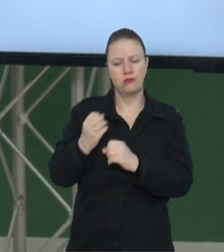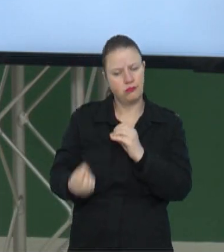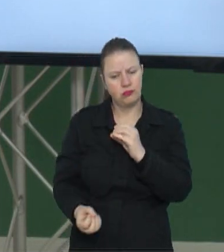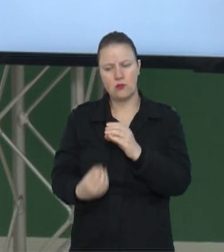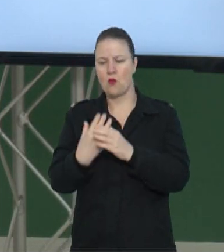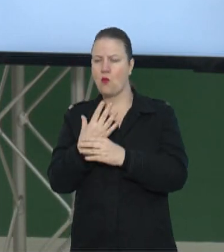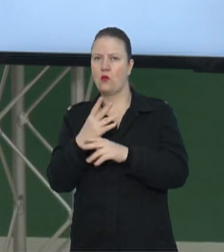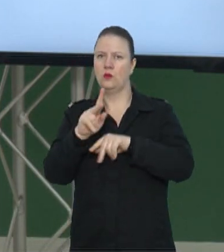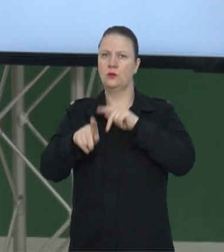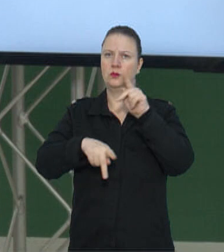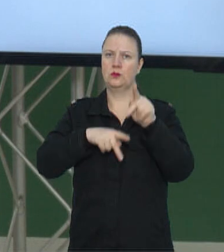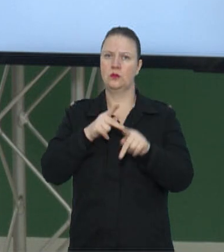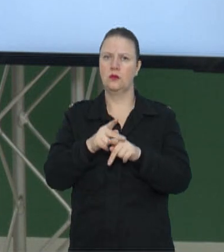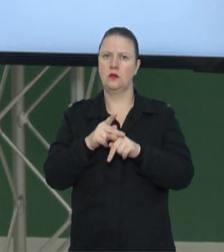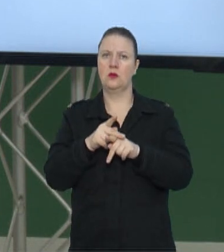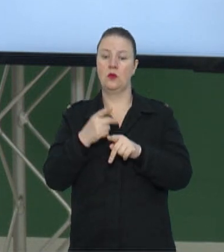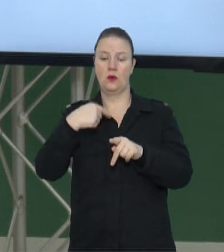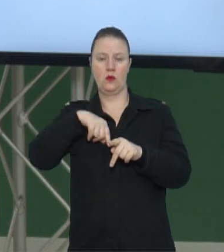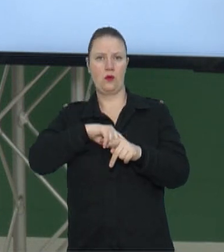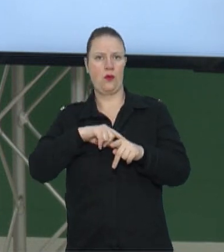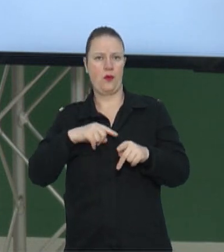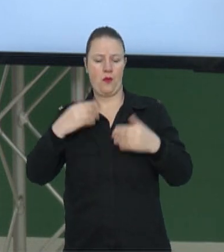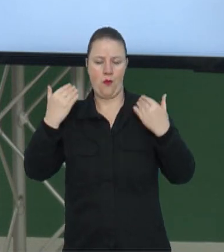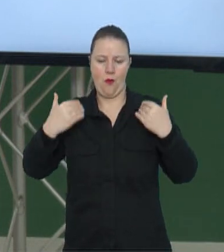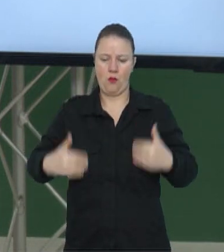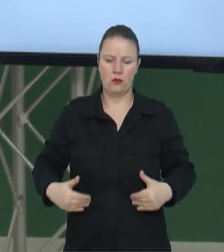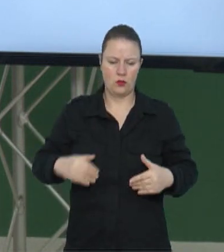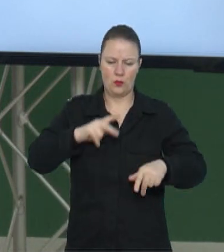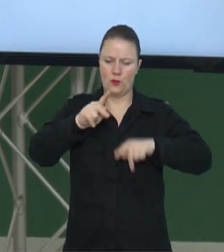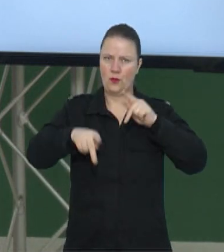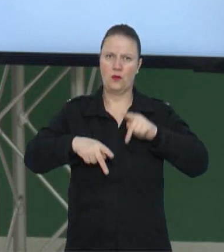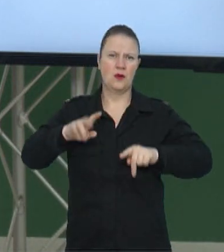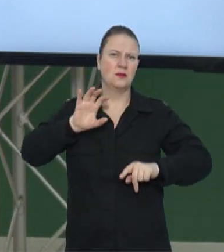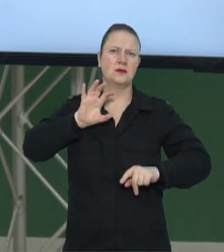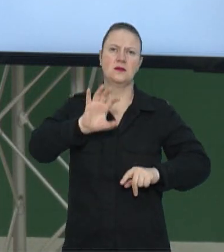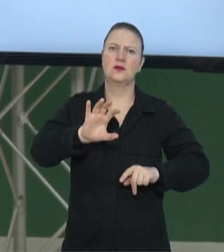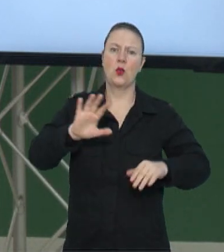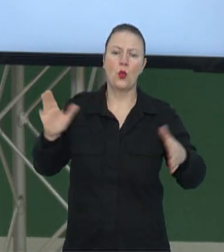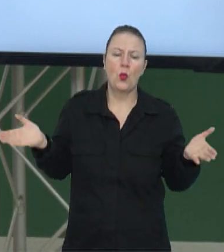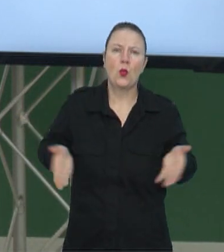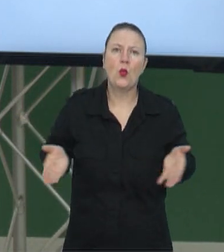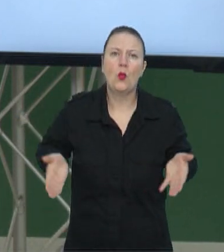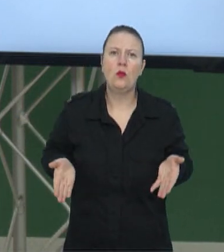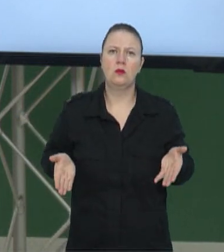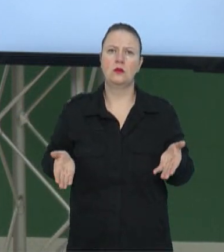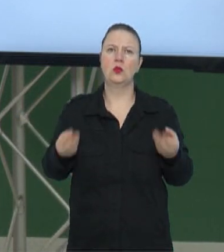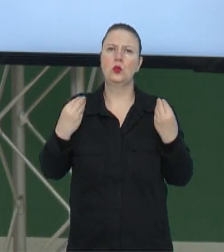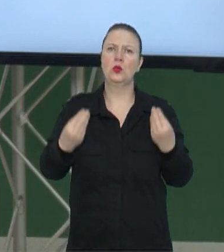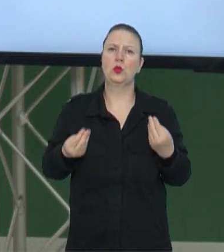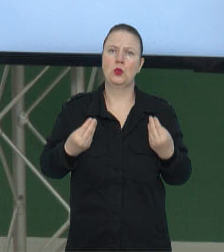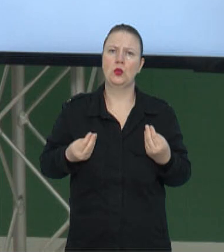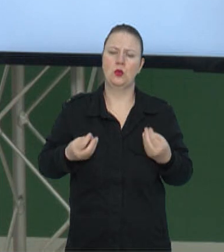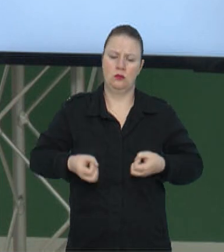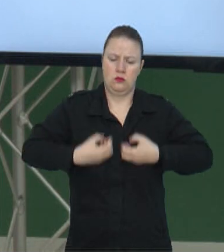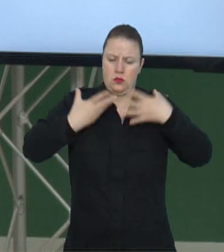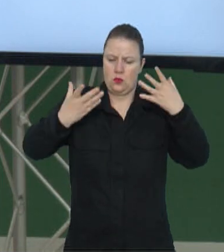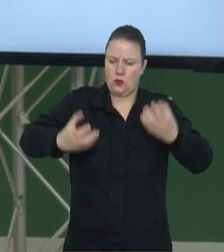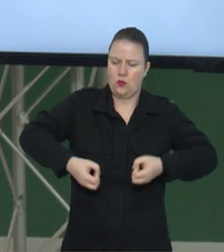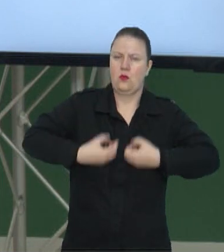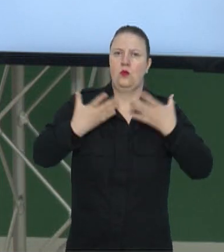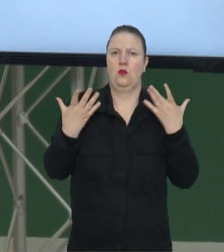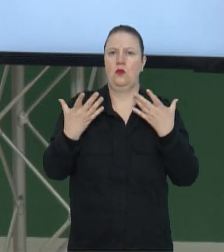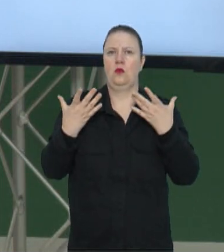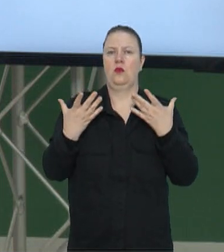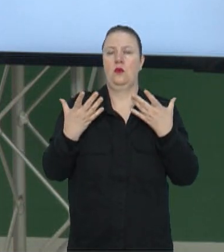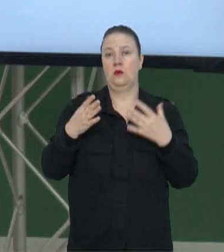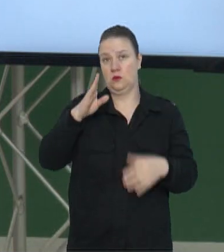como resultado essa diversidade, essa variedade cultural? Como isso se expressa em cada região brasileira,